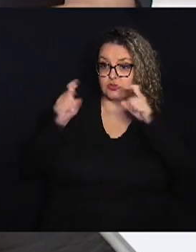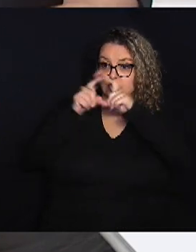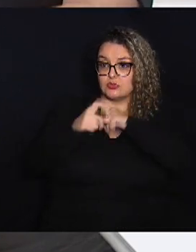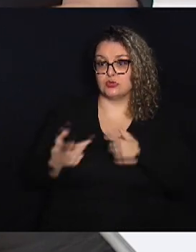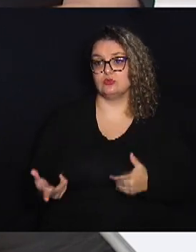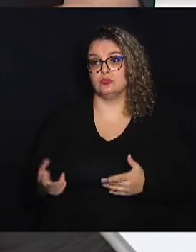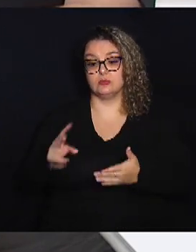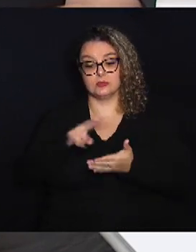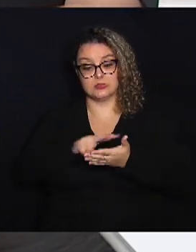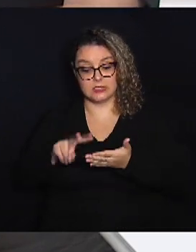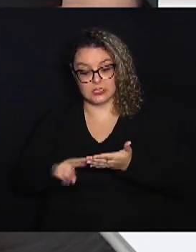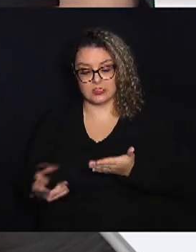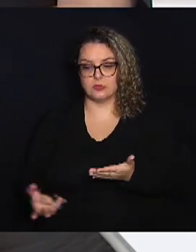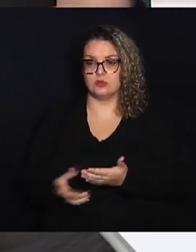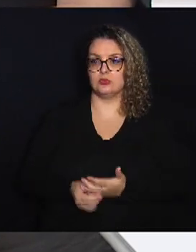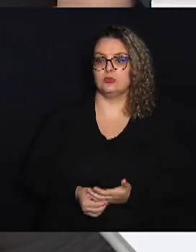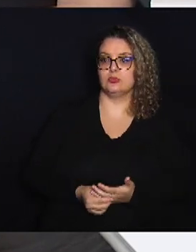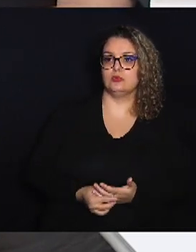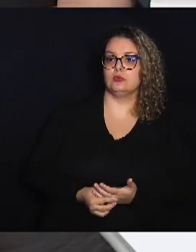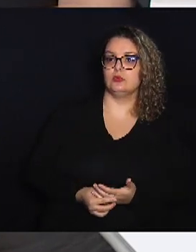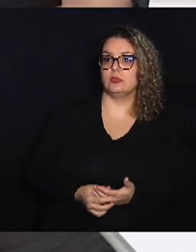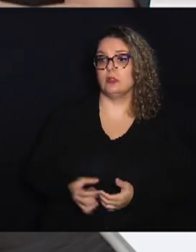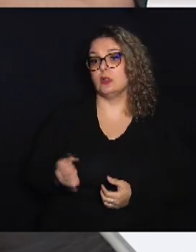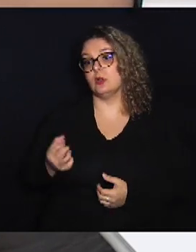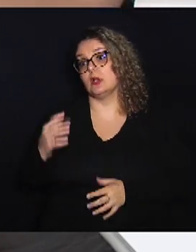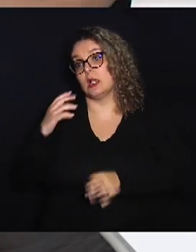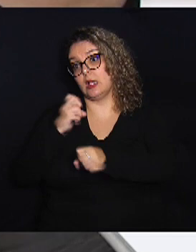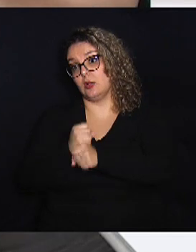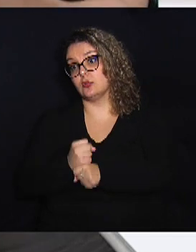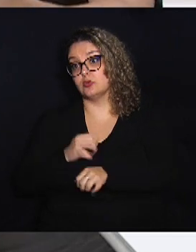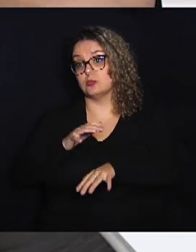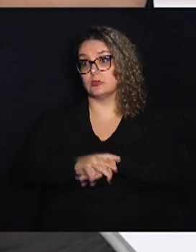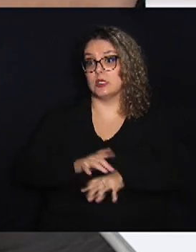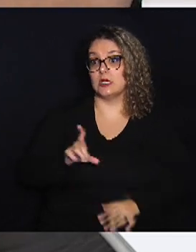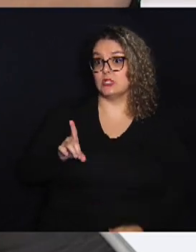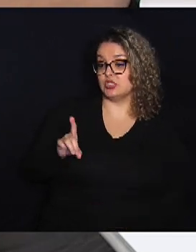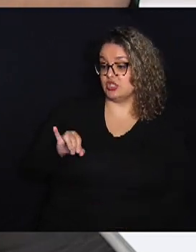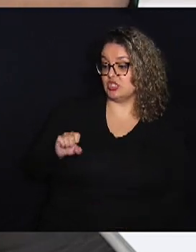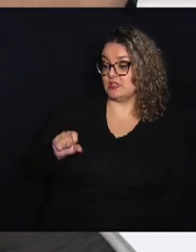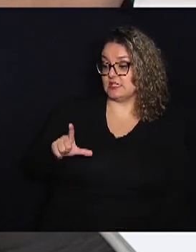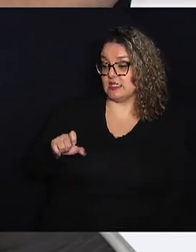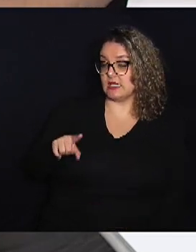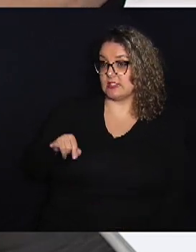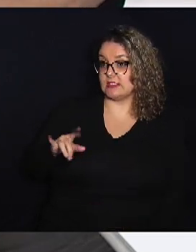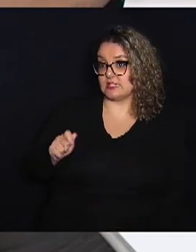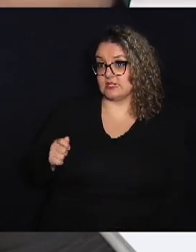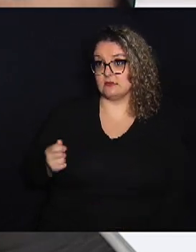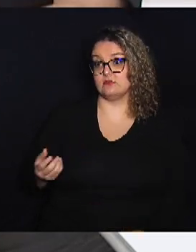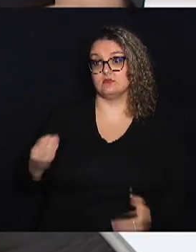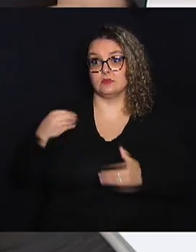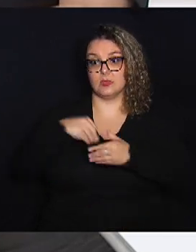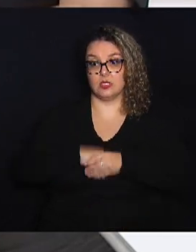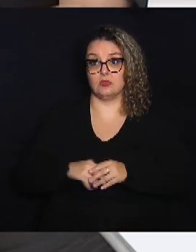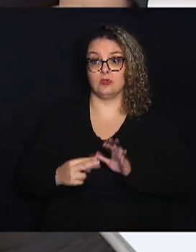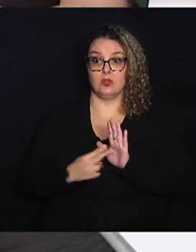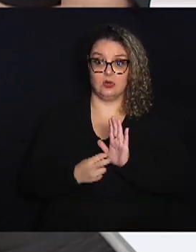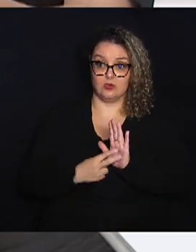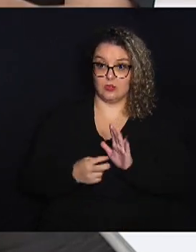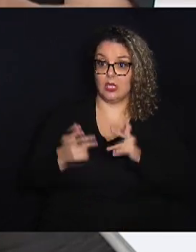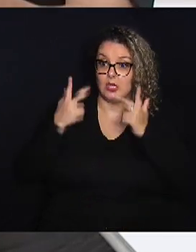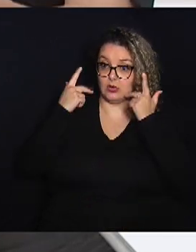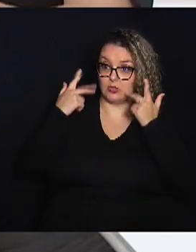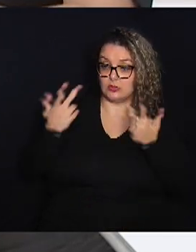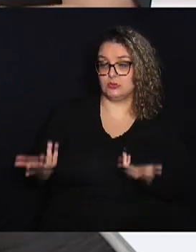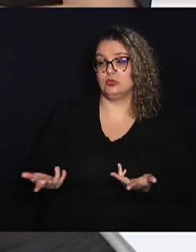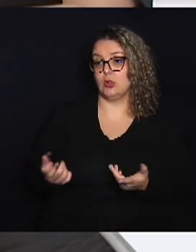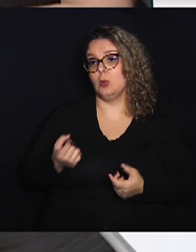da leitura, na questão de cálculos matemáticos, porque a dislexia é algo que já está no nosso vocabulário popular, né?